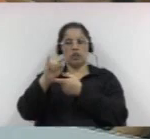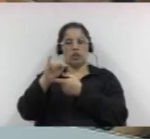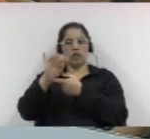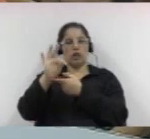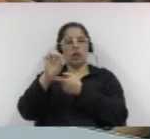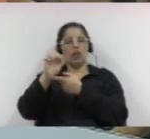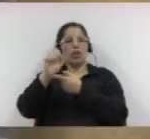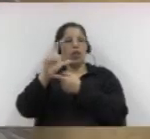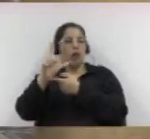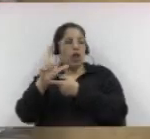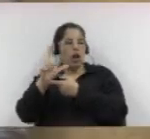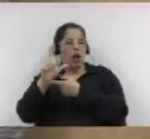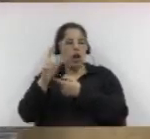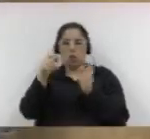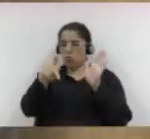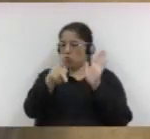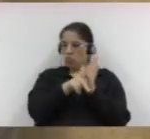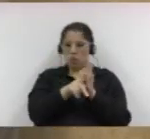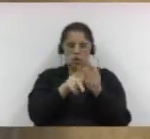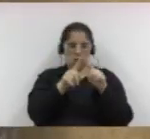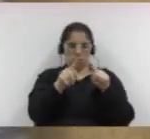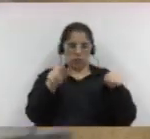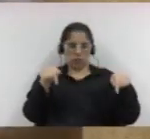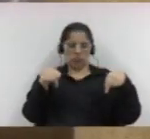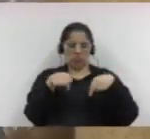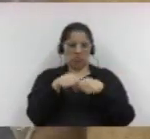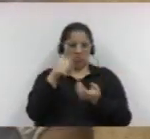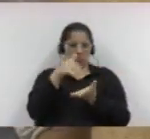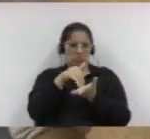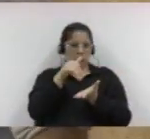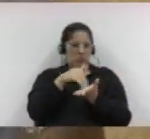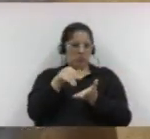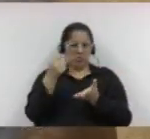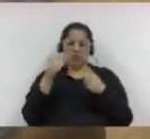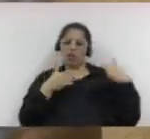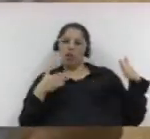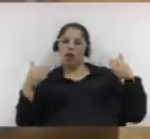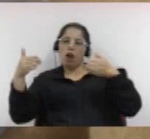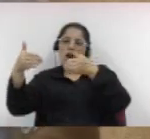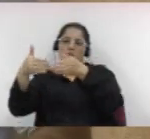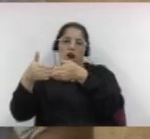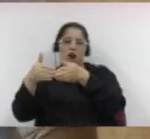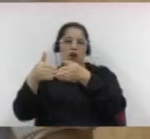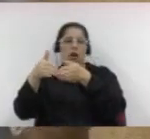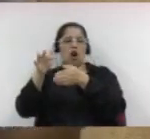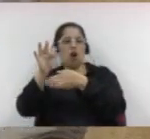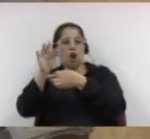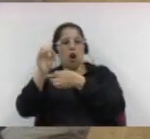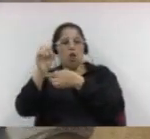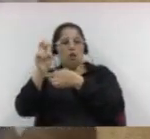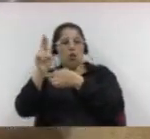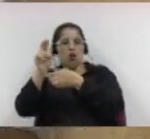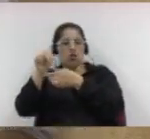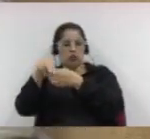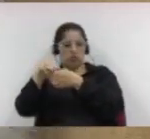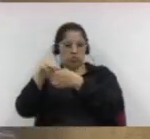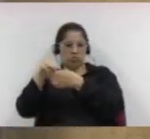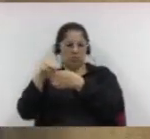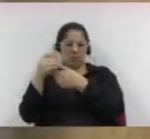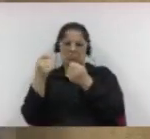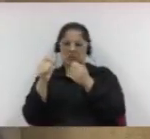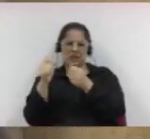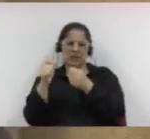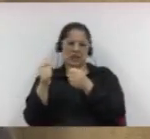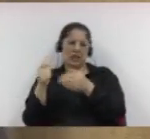eletrônica, do seu escritório. O advogado não precisa mais ir até o fórum com um calhamaço de documentos para poder protocolar qualquer